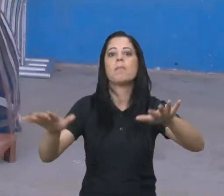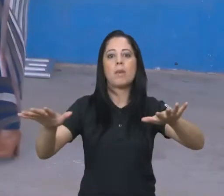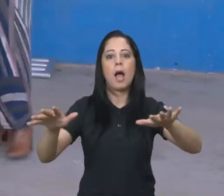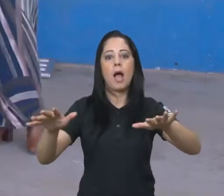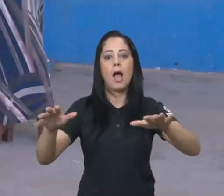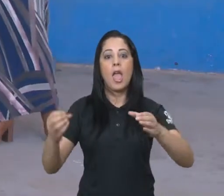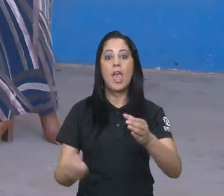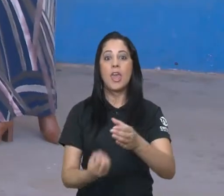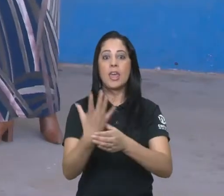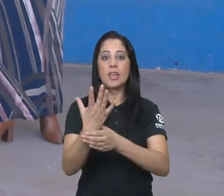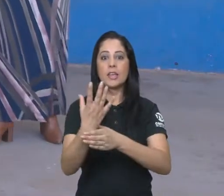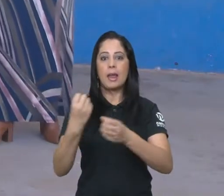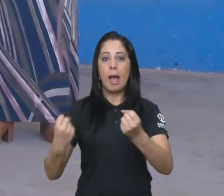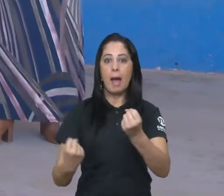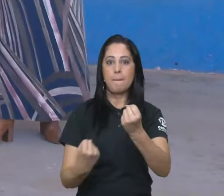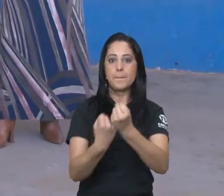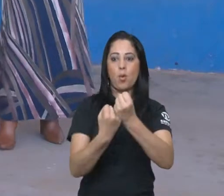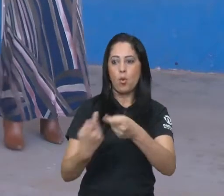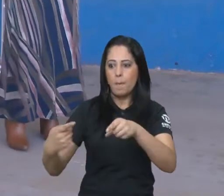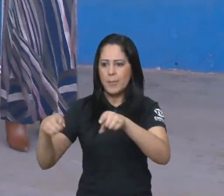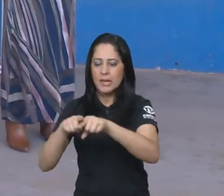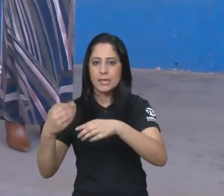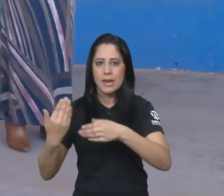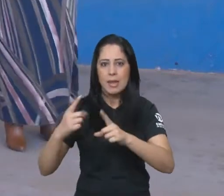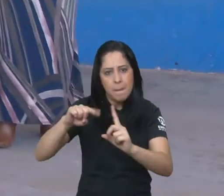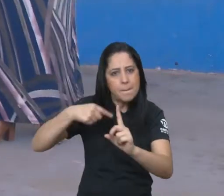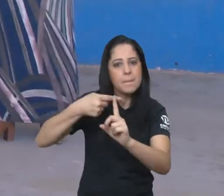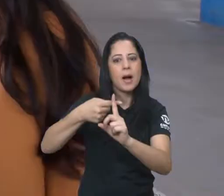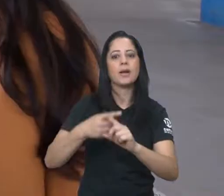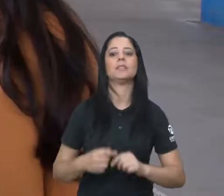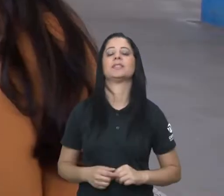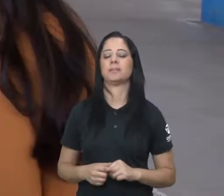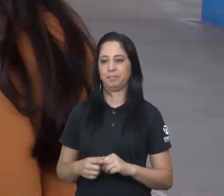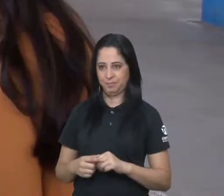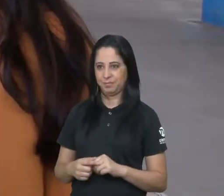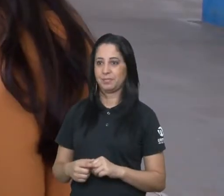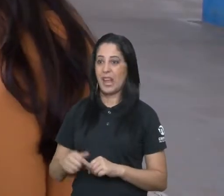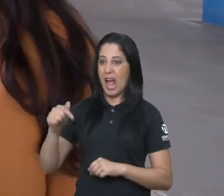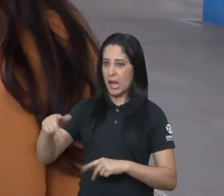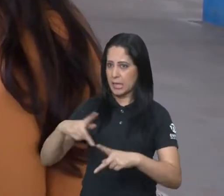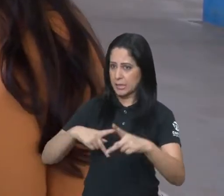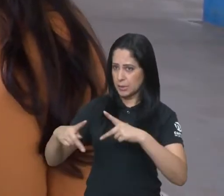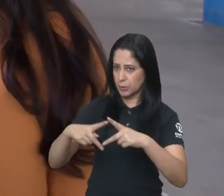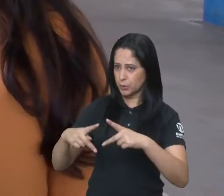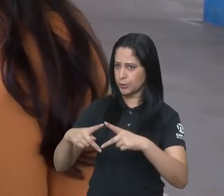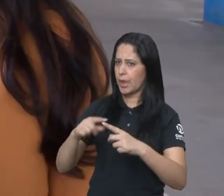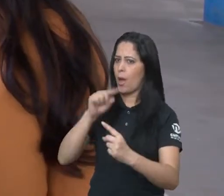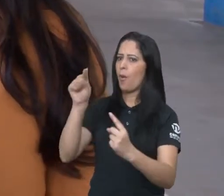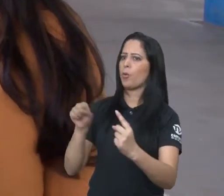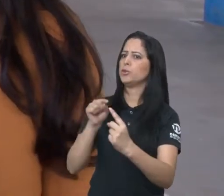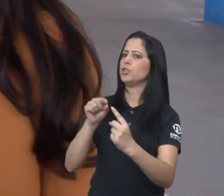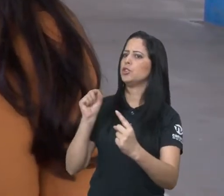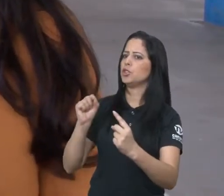uma rede para atendimentos de emergência na cidade. Essa é a ousadia de São José, né? De unir